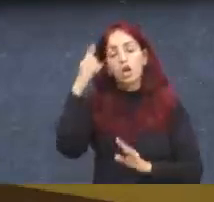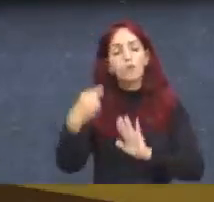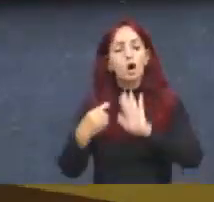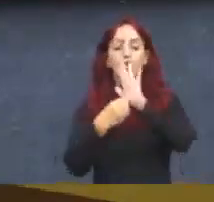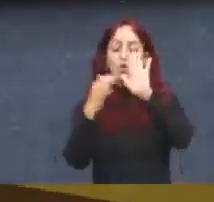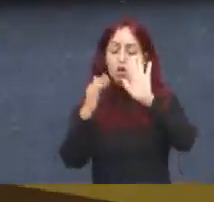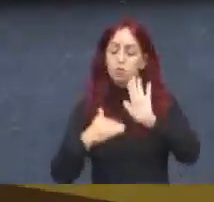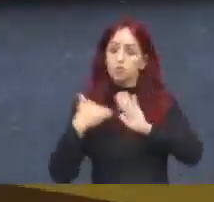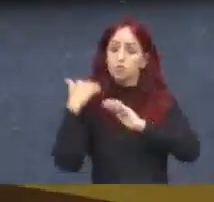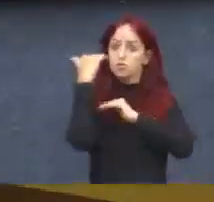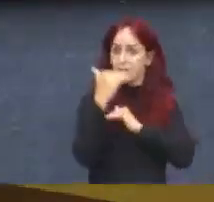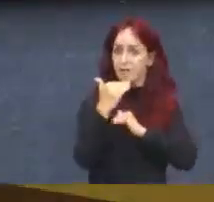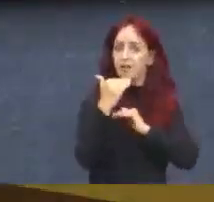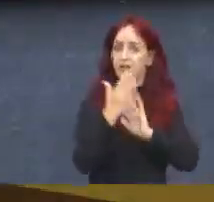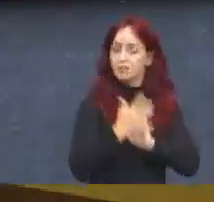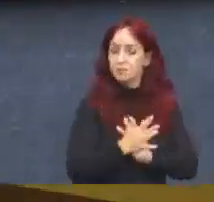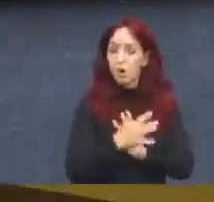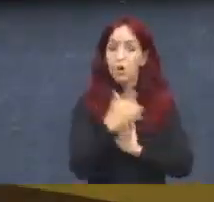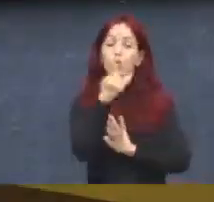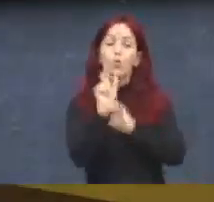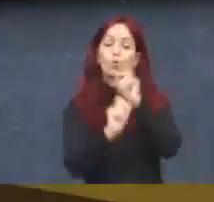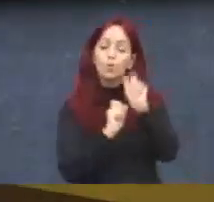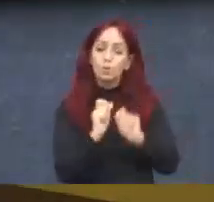é onde ela sempre teve. Outra coisa